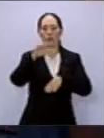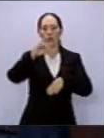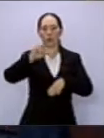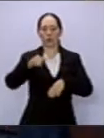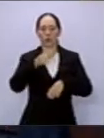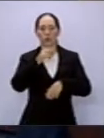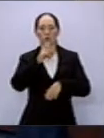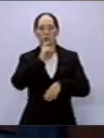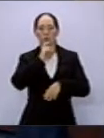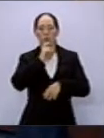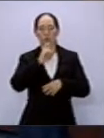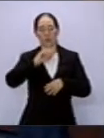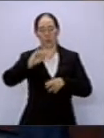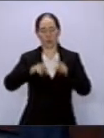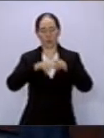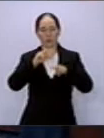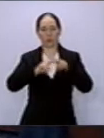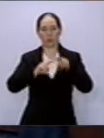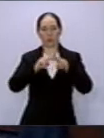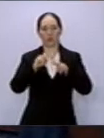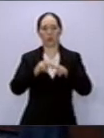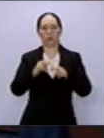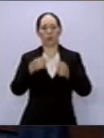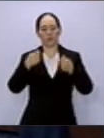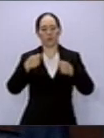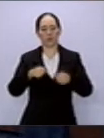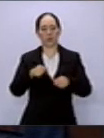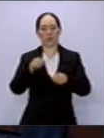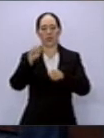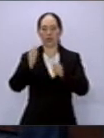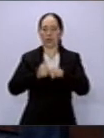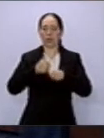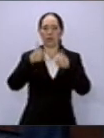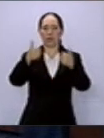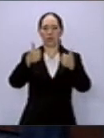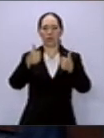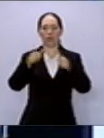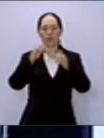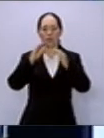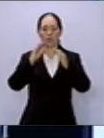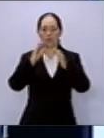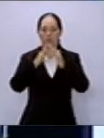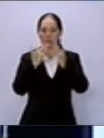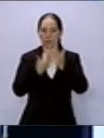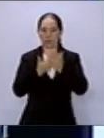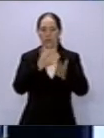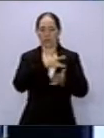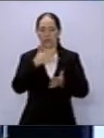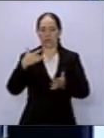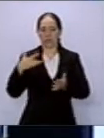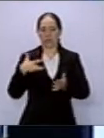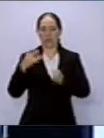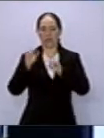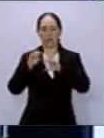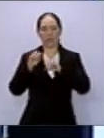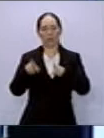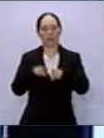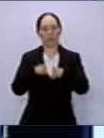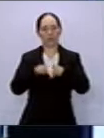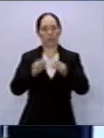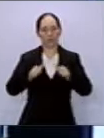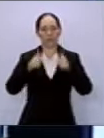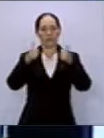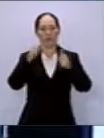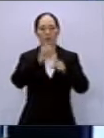educação mais saúde e transporte público de qualidade e o mais médico tenta dialogar com essa questão importantíssima